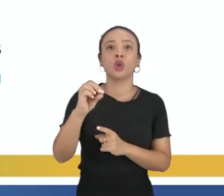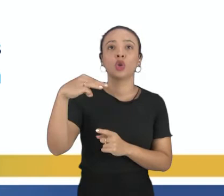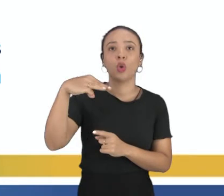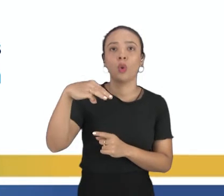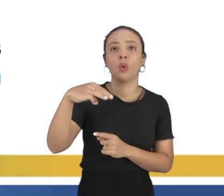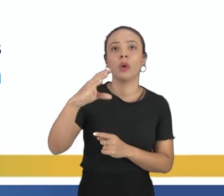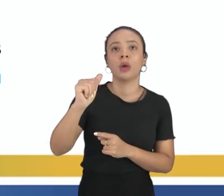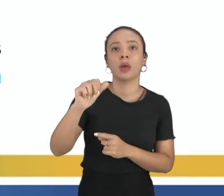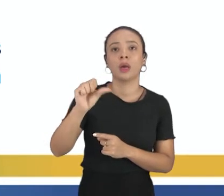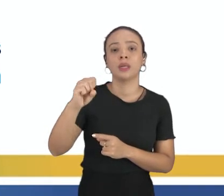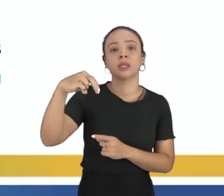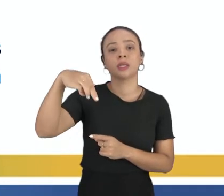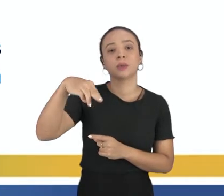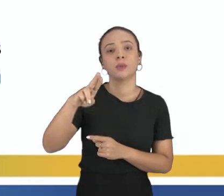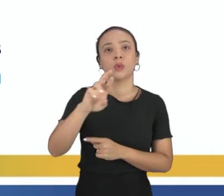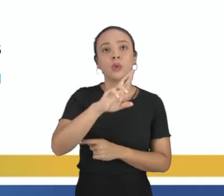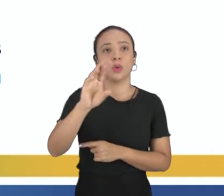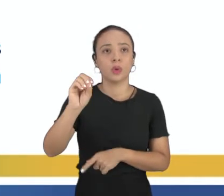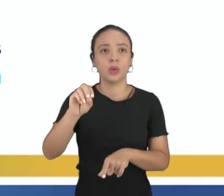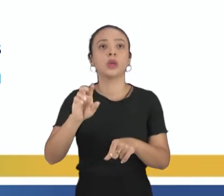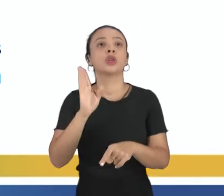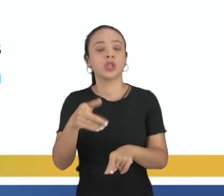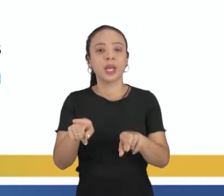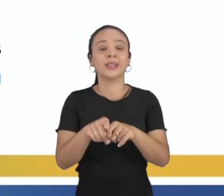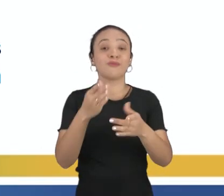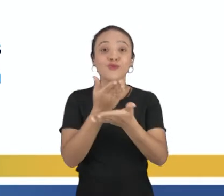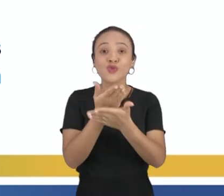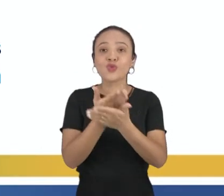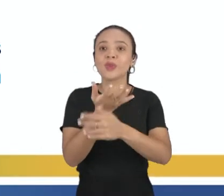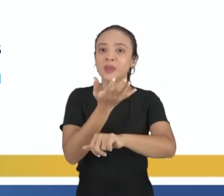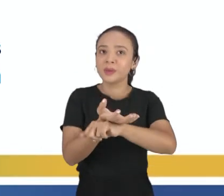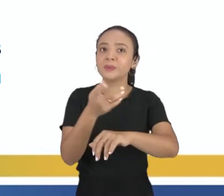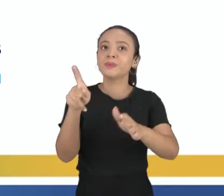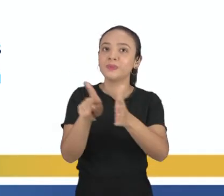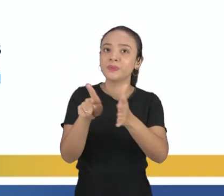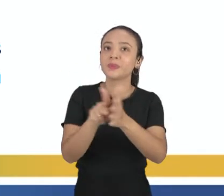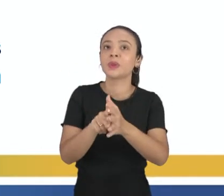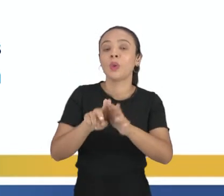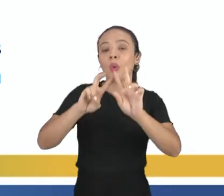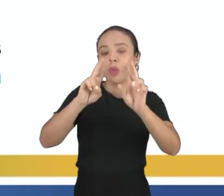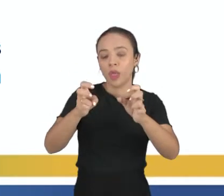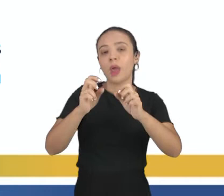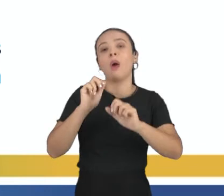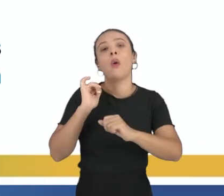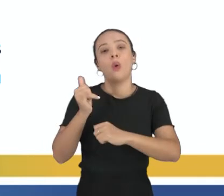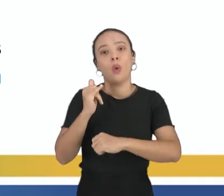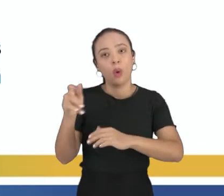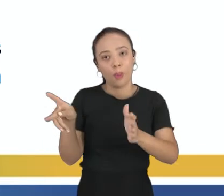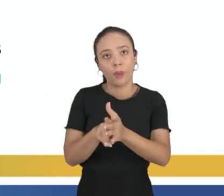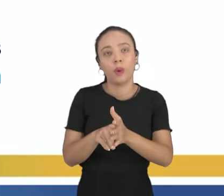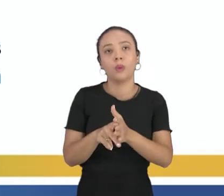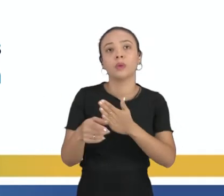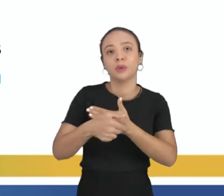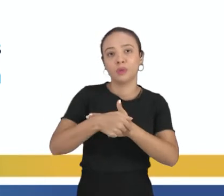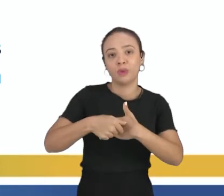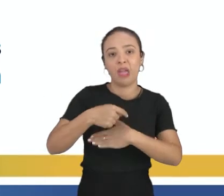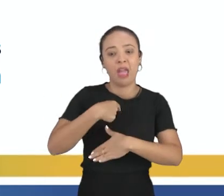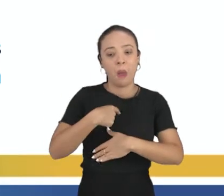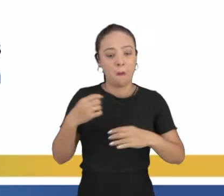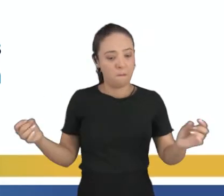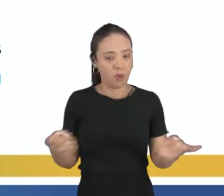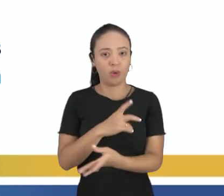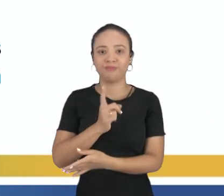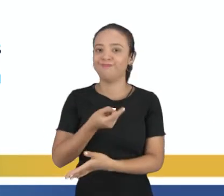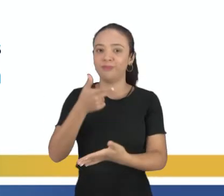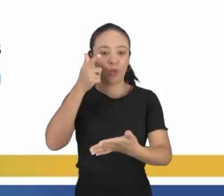Machado, e ter cursado uma disciplina na faculdade sobre os contos do autor, eu ainda não me sentia pronta para encarar